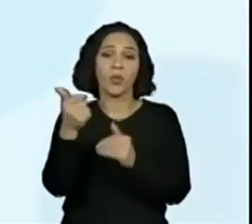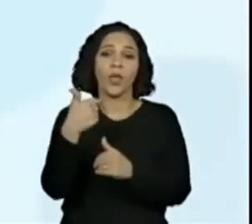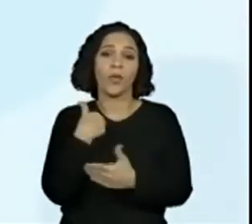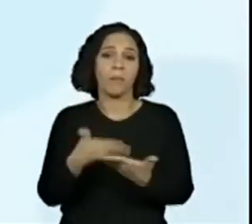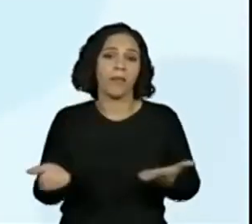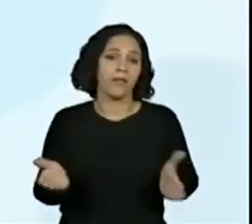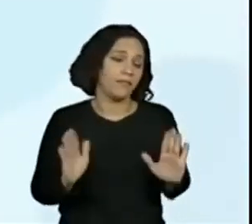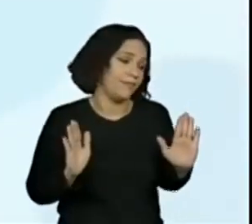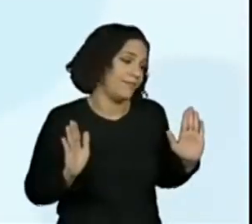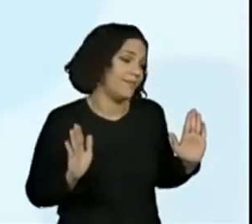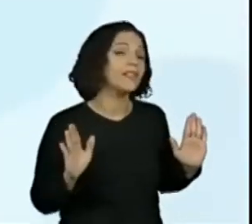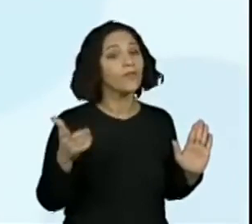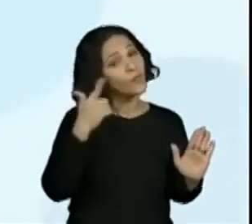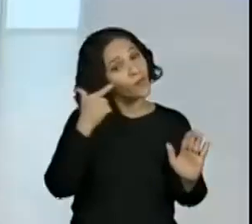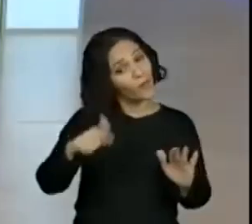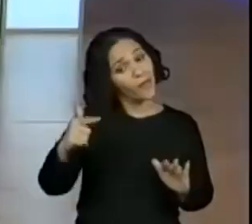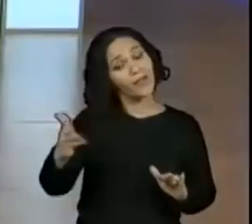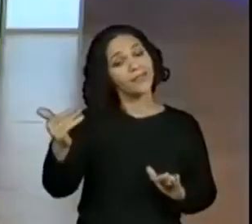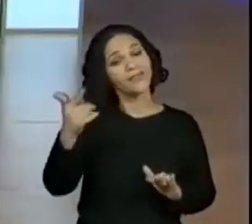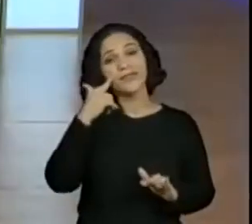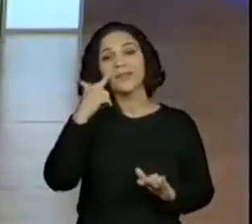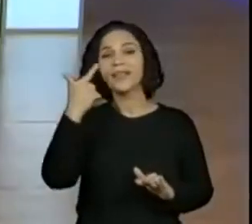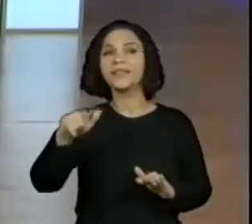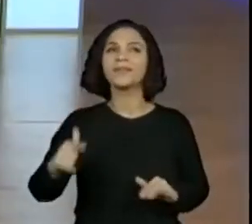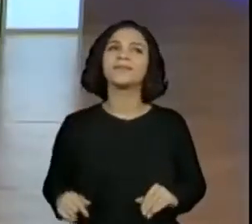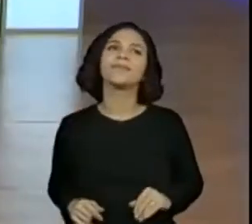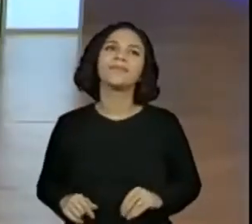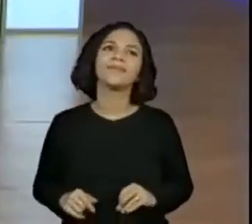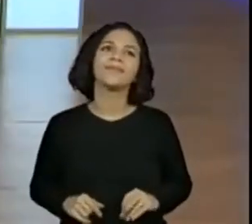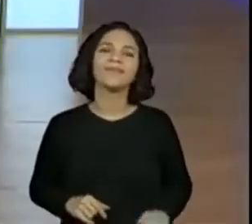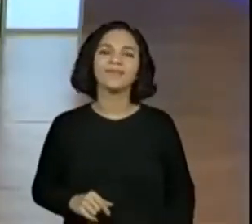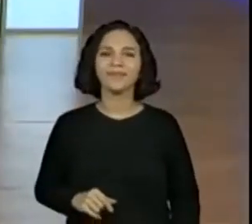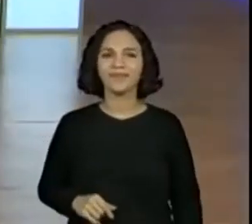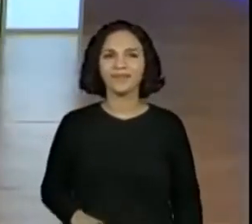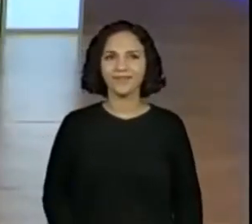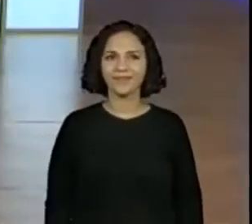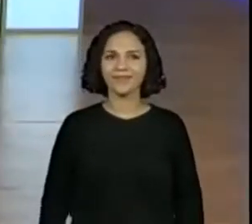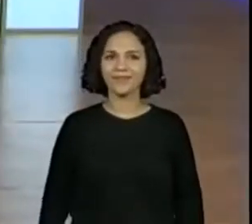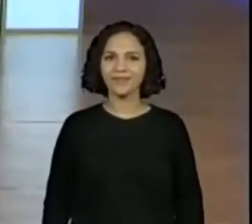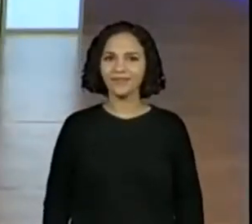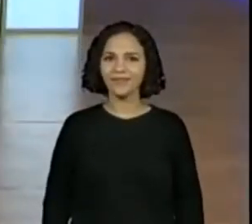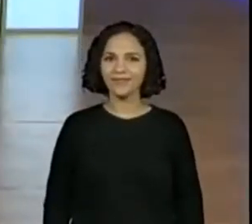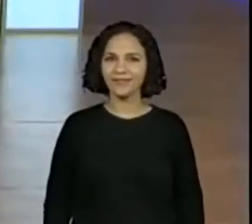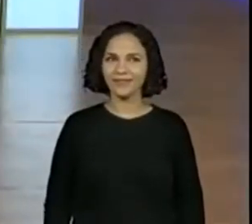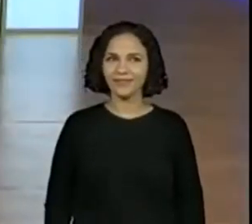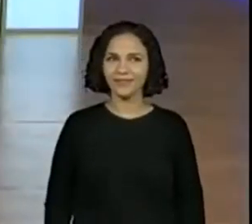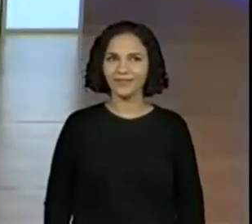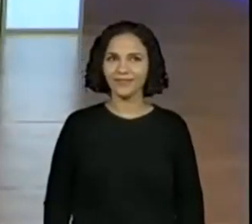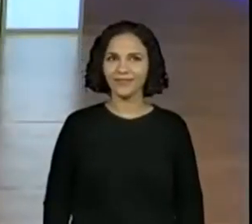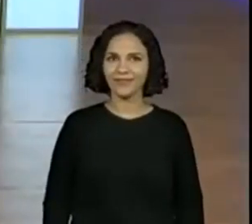não tem que jogar outro ele vai dar vai vai número um